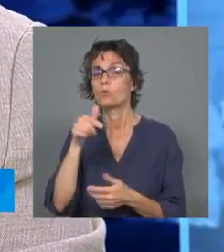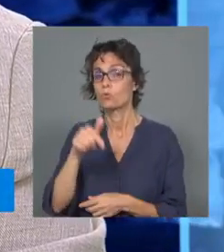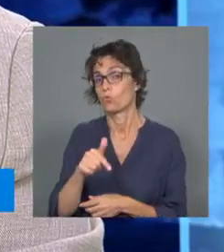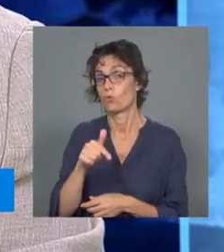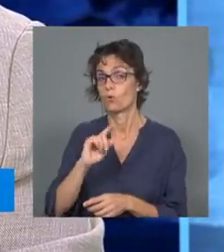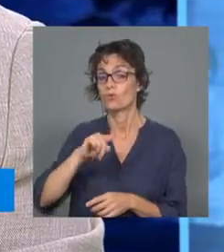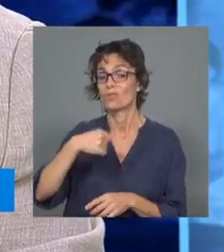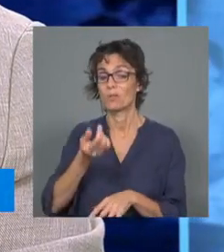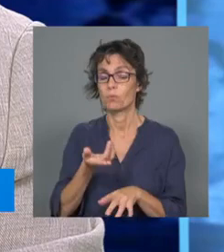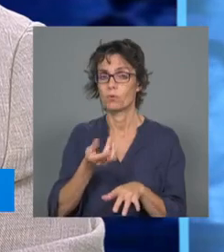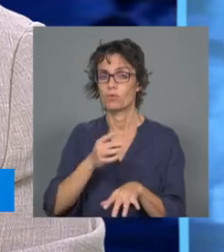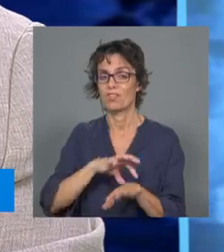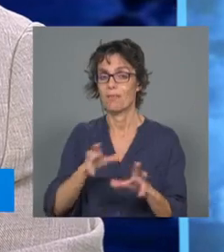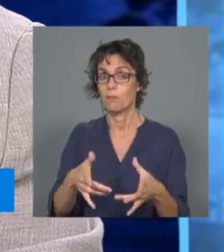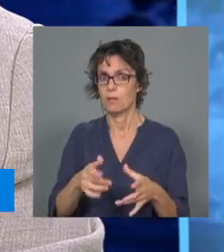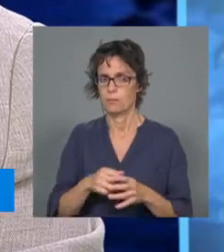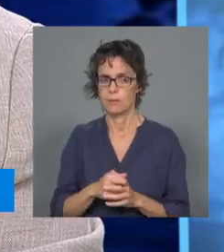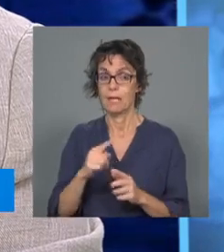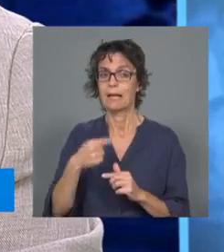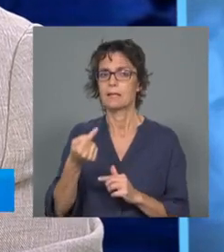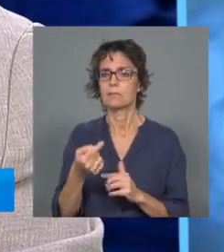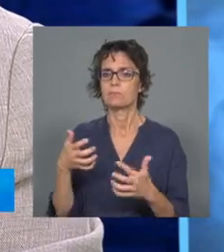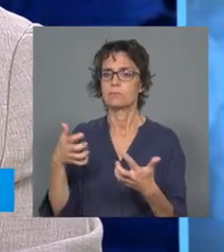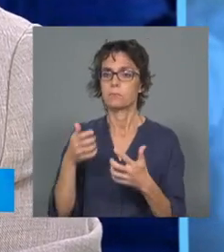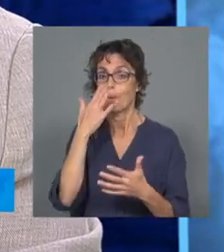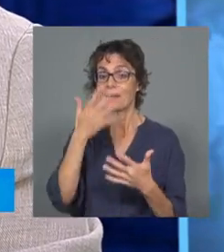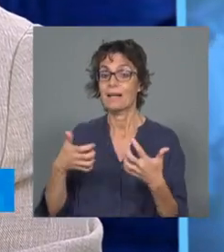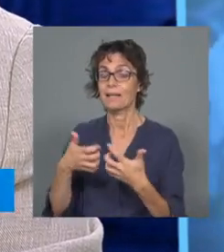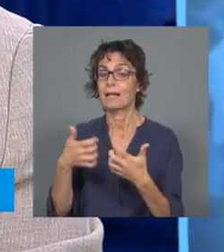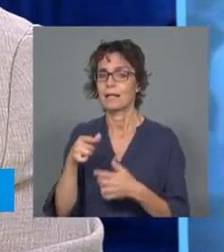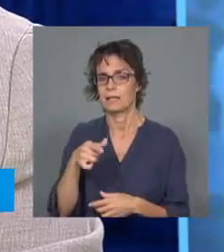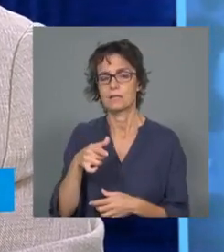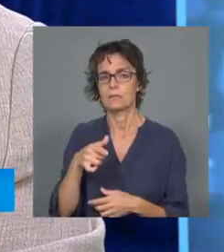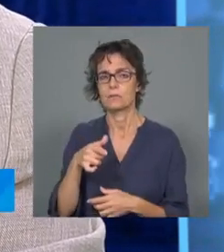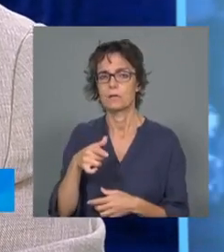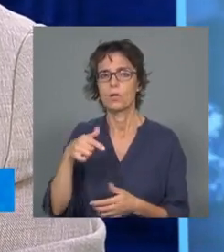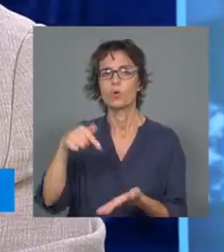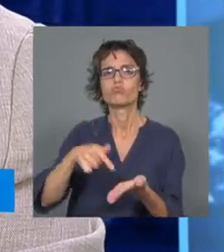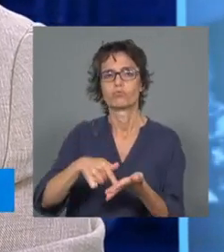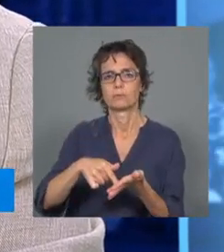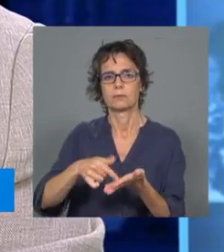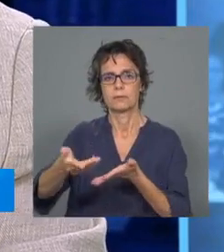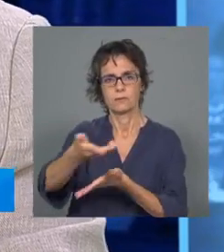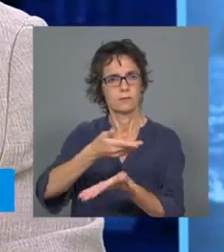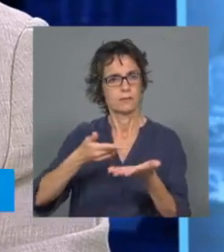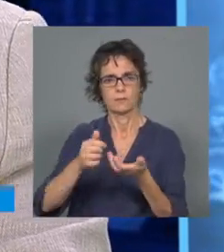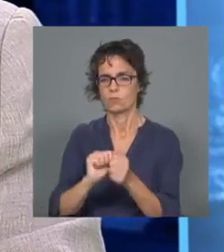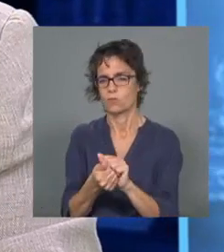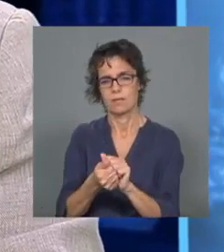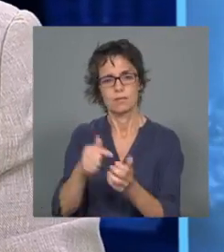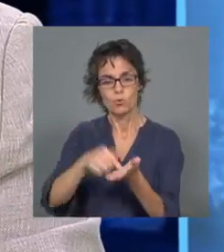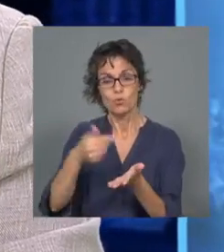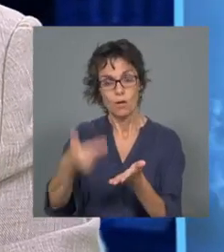cenário de guerra, é um mundo muito mais disponível para refletir sobre a necessidade de mudança e de mudança de sistemas. Eu, antes de